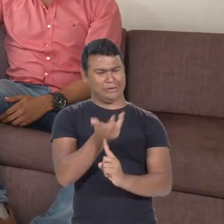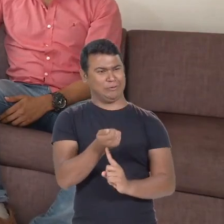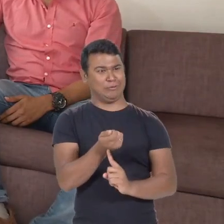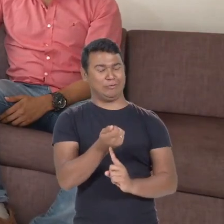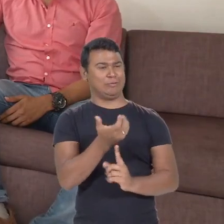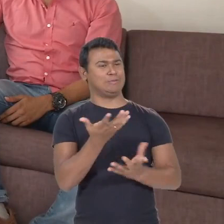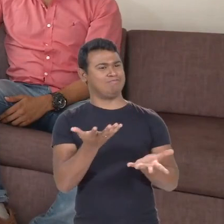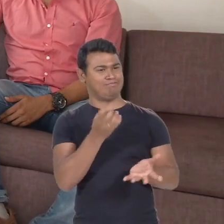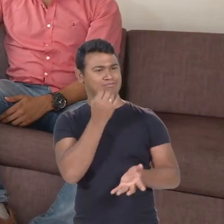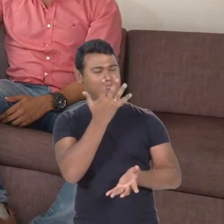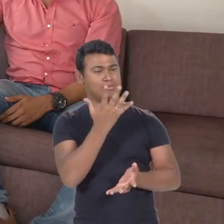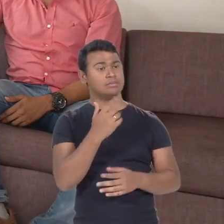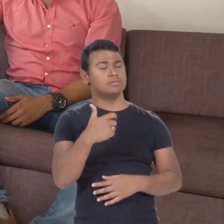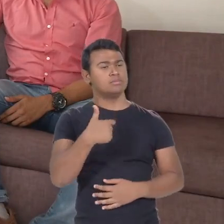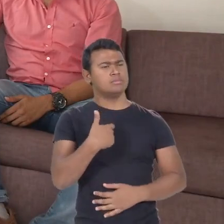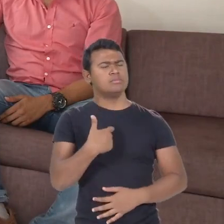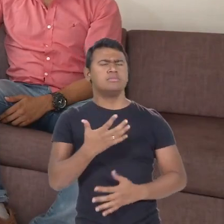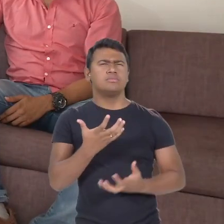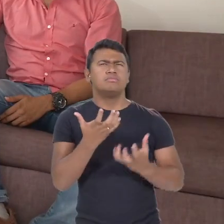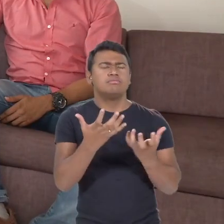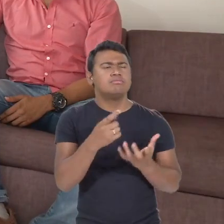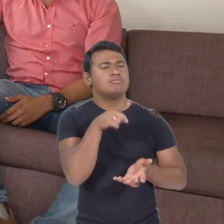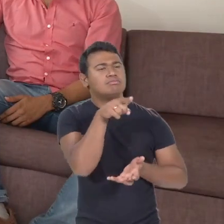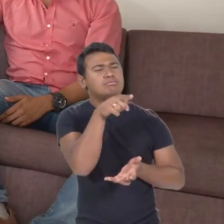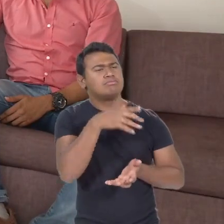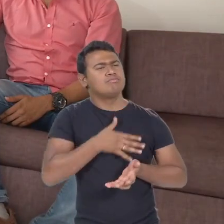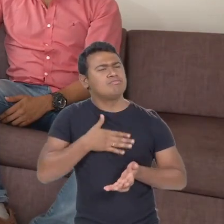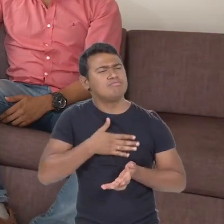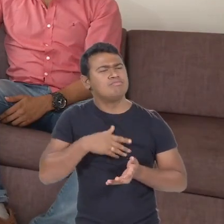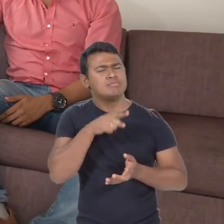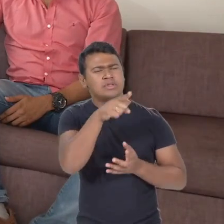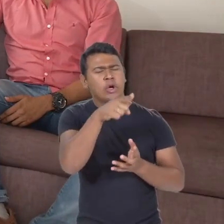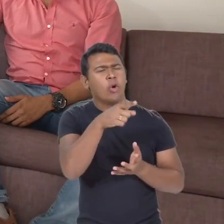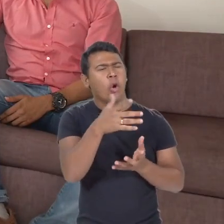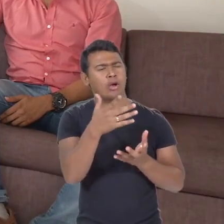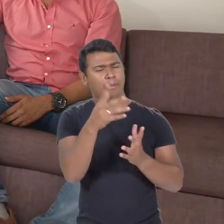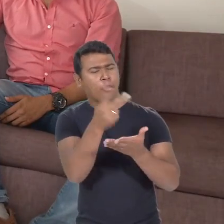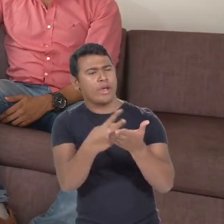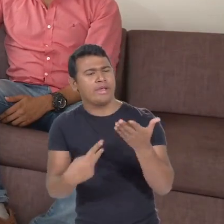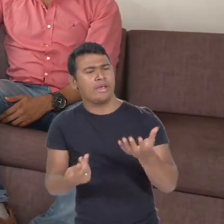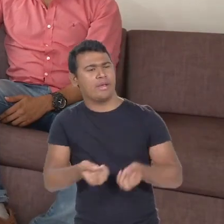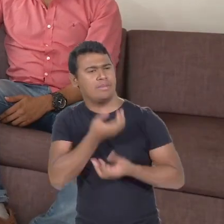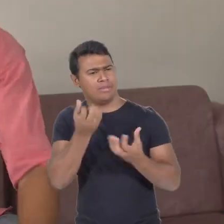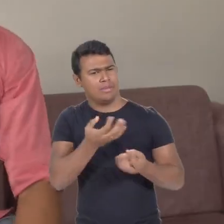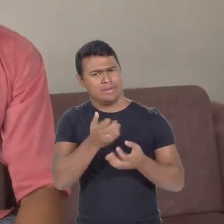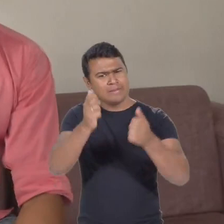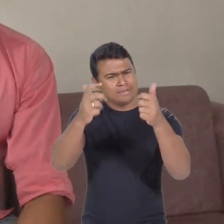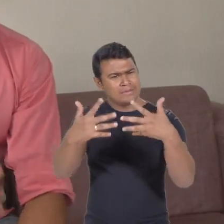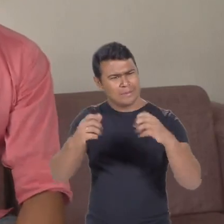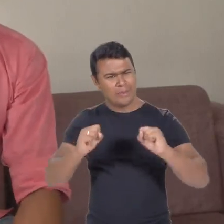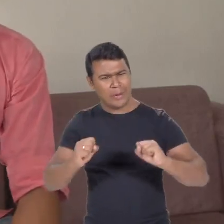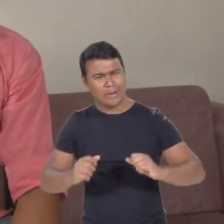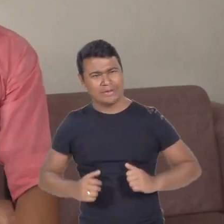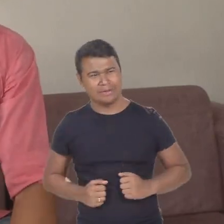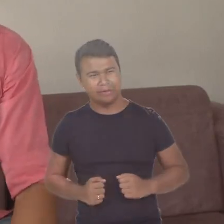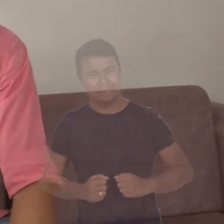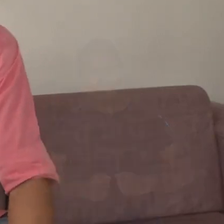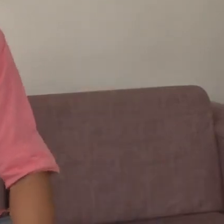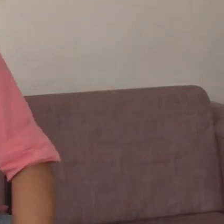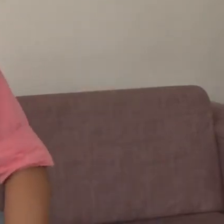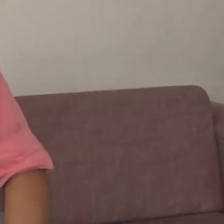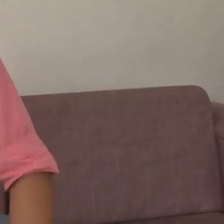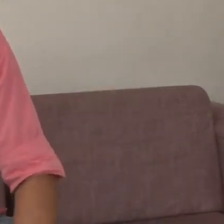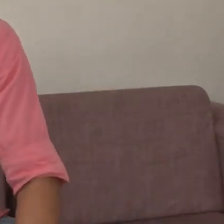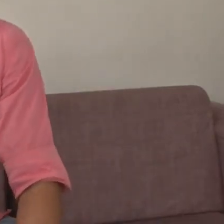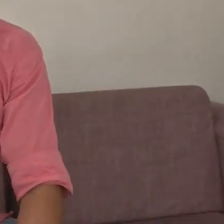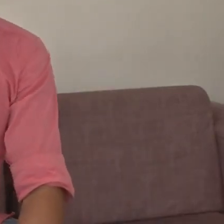eu gostaria que você compartilhasse alguma poesia assim que você gosta muito, para a gente encerrar esse momento. Então vamos lá, a